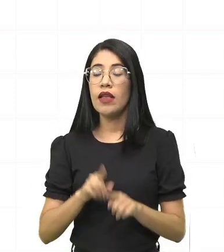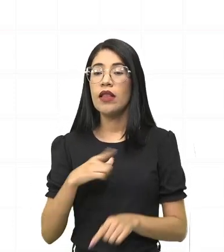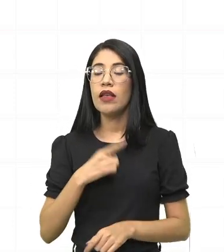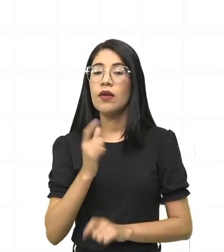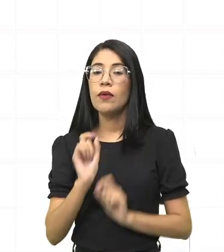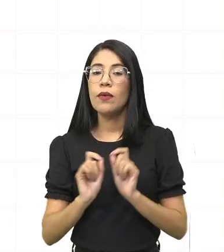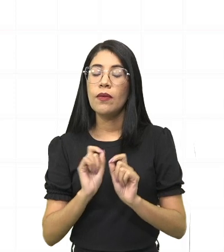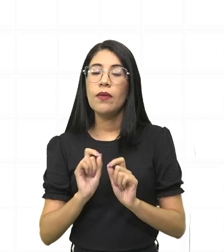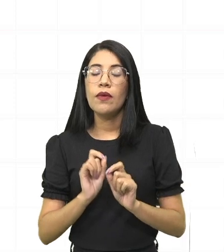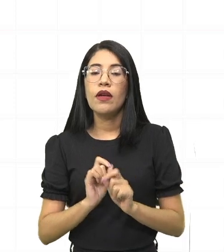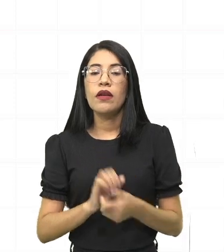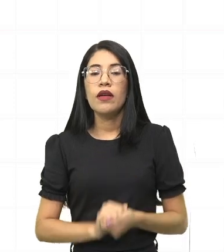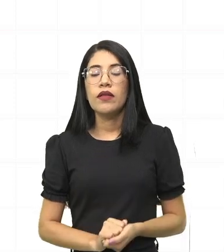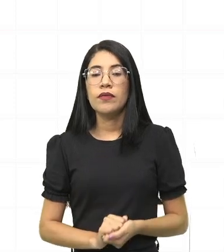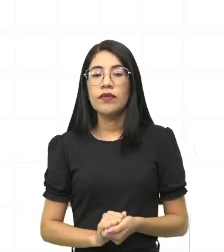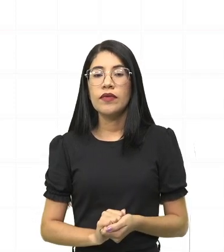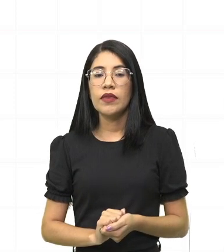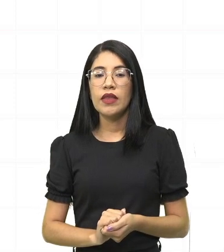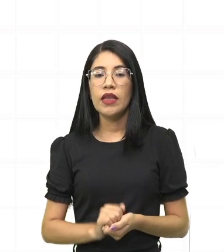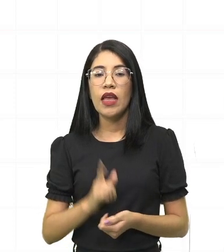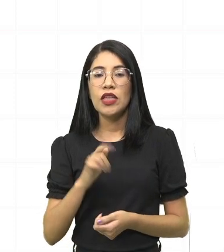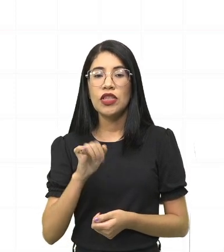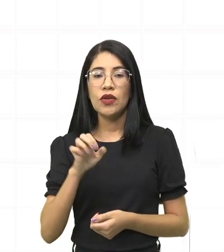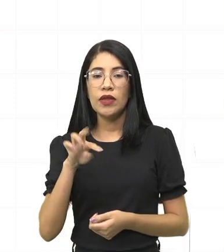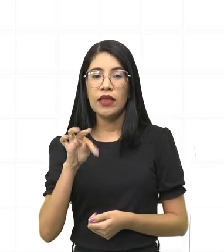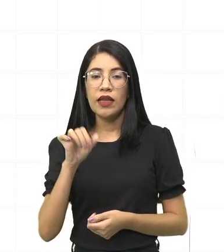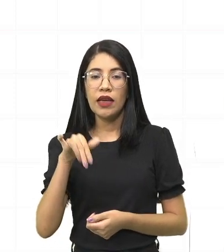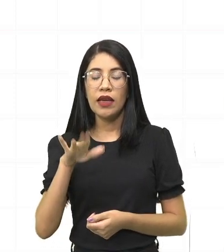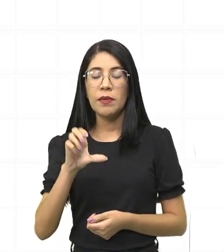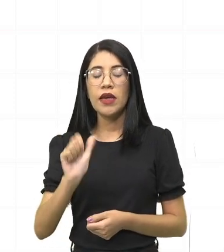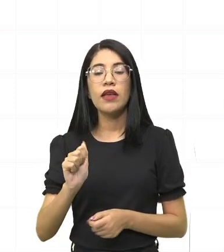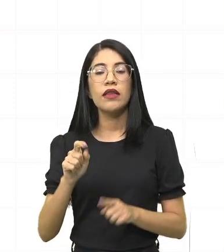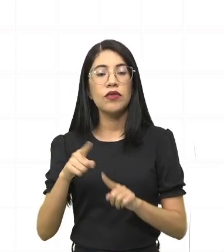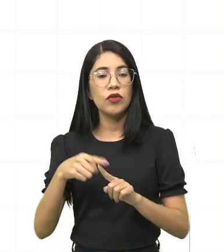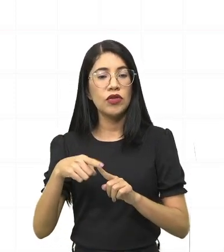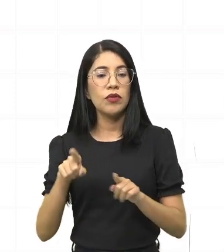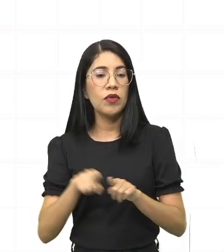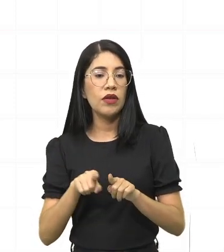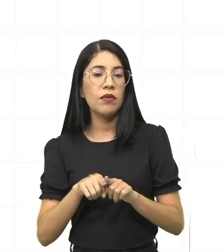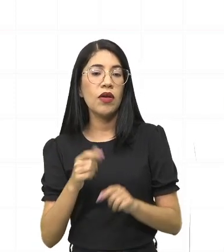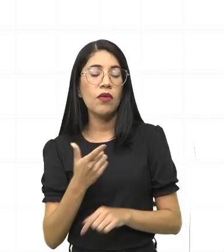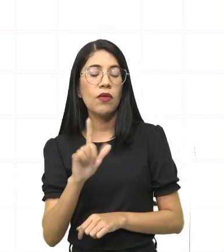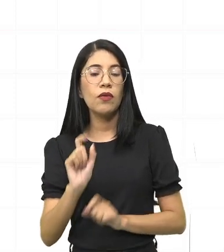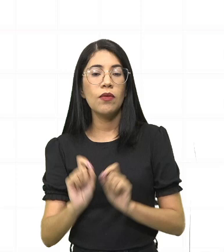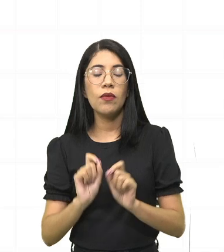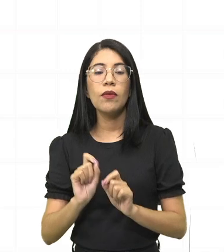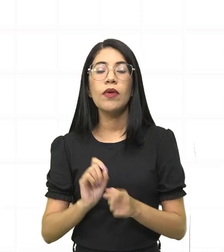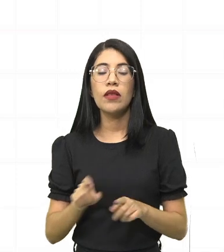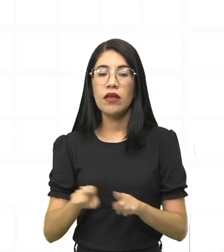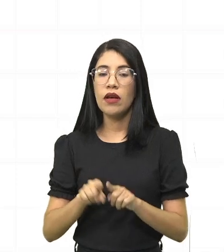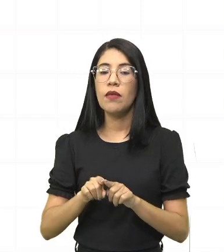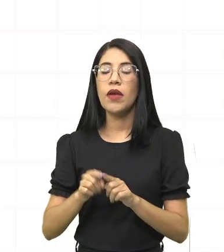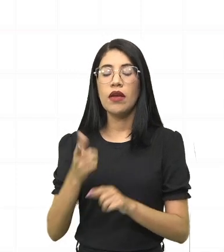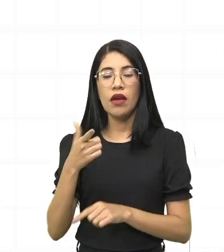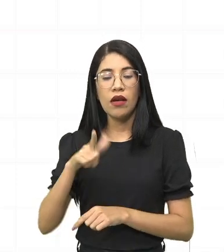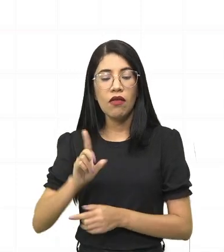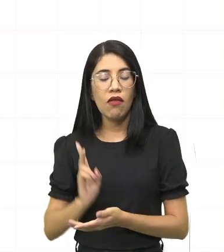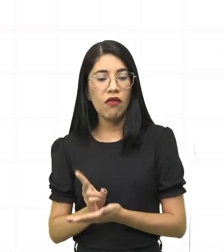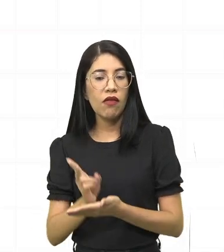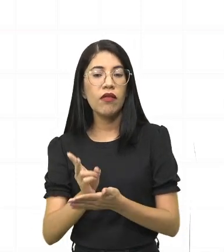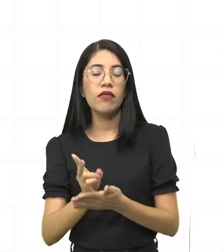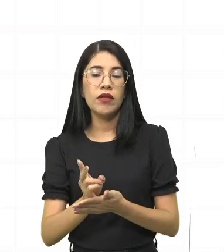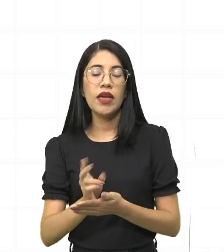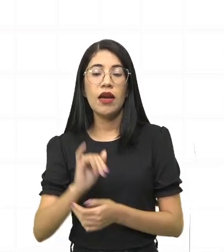a energia geotérmica, que é uma outra fonte de energia, né? Que é uma fonte de energia renovável também,